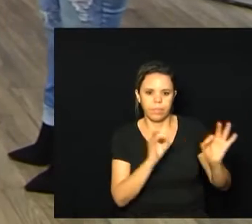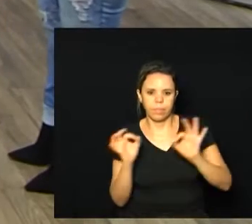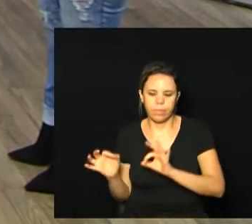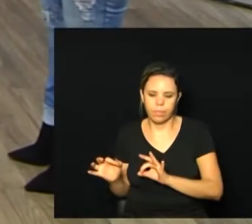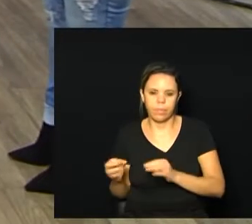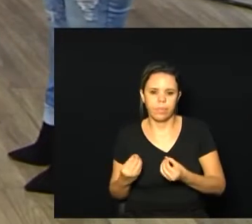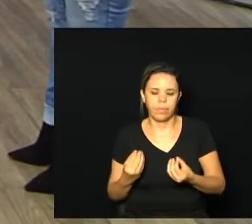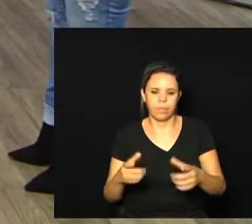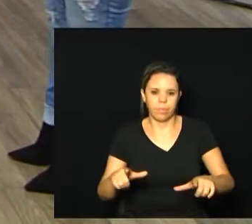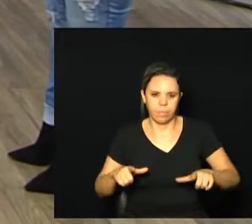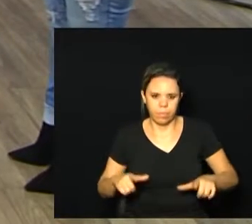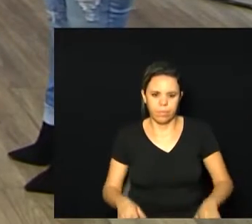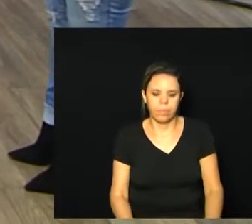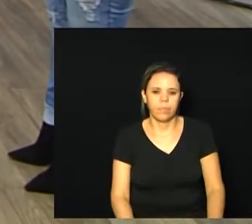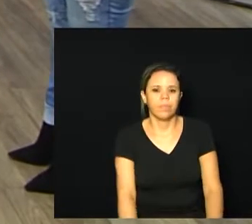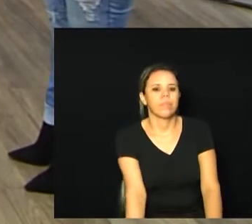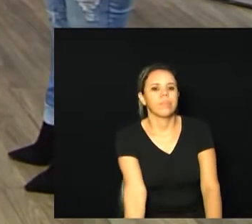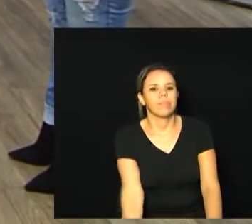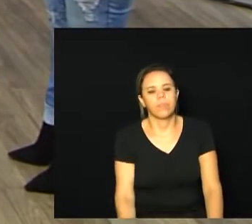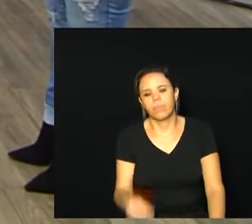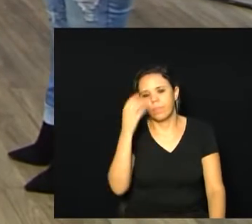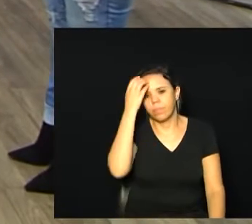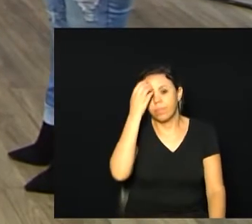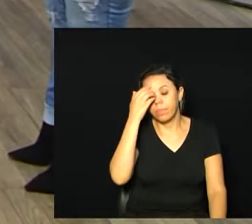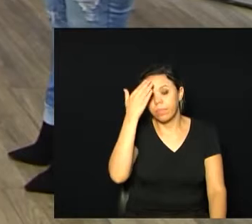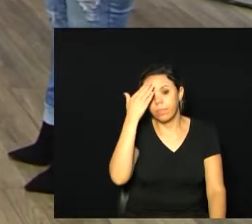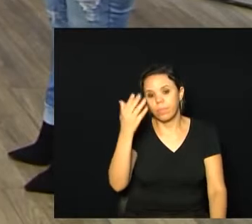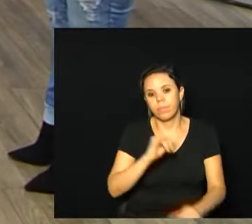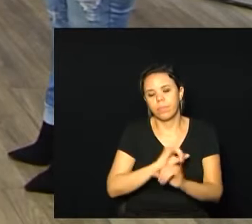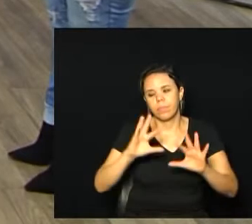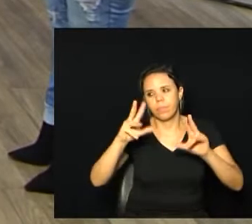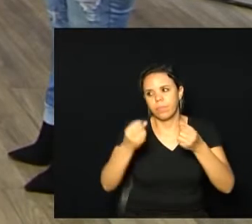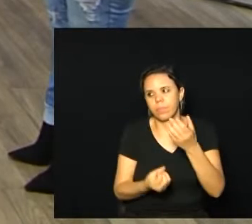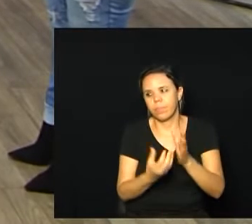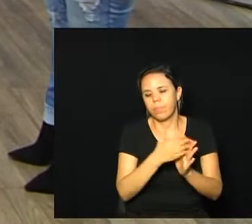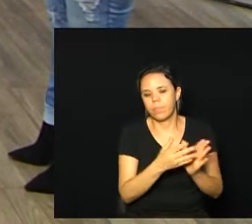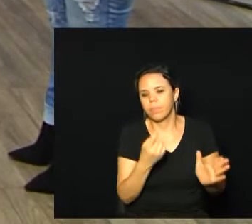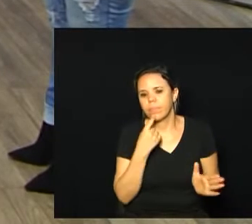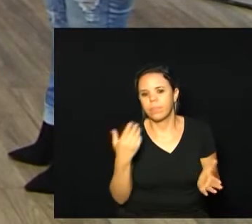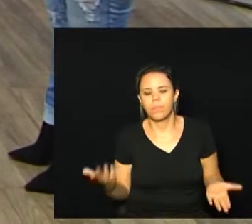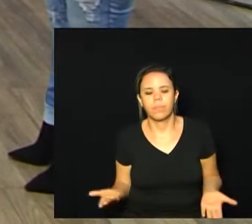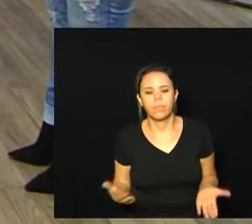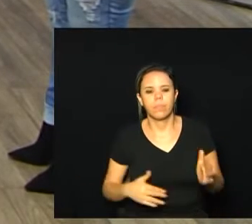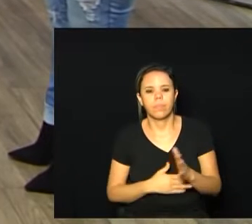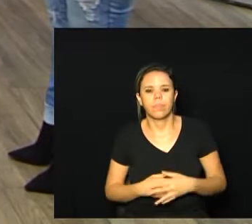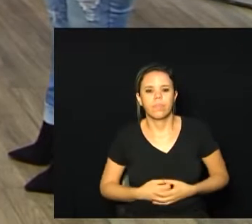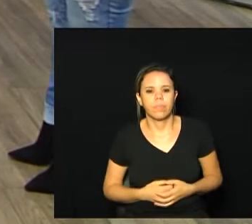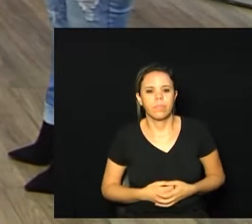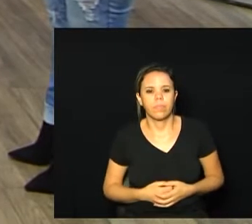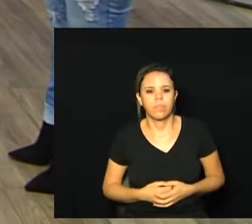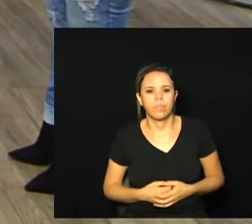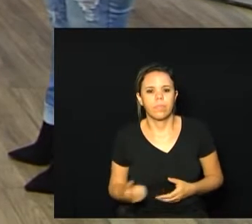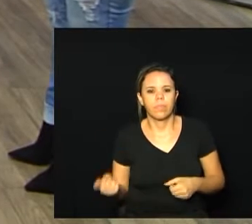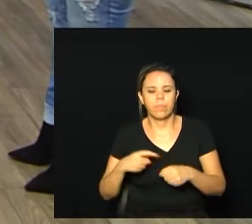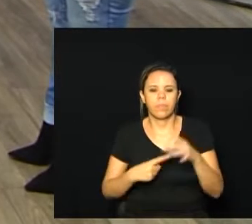esta entrega da honraria. Mirna Abreu, muito obrigado, viu, pelas notícias da Metrópole de Campinas, do Legislativo.